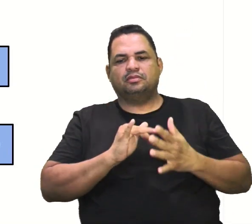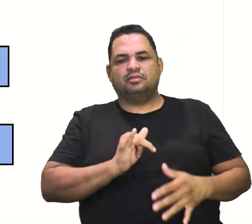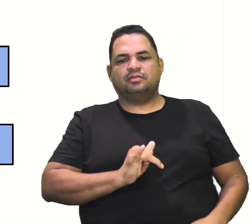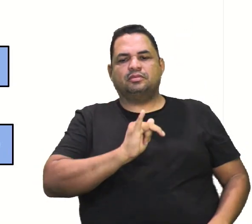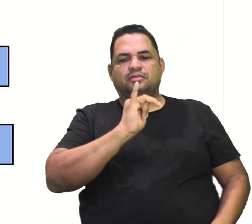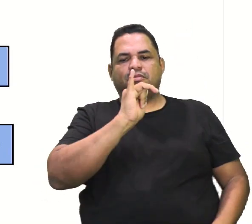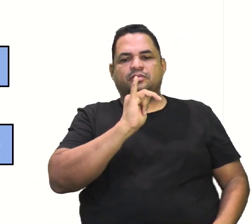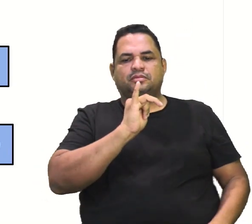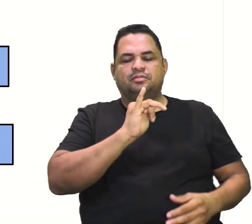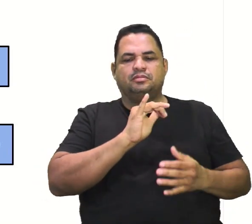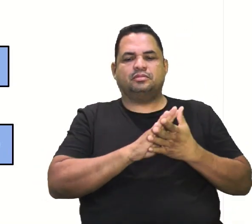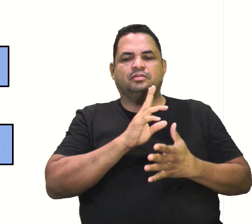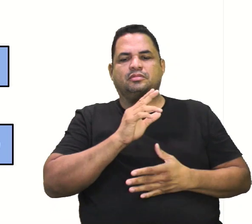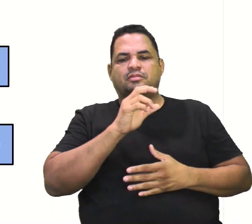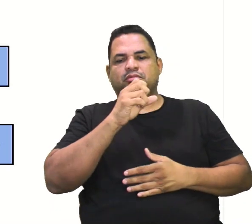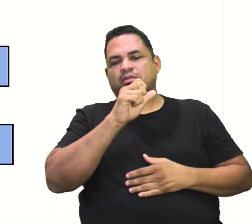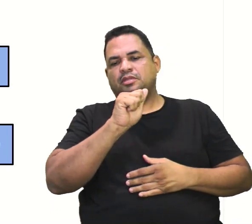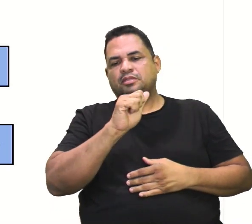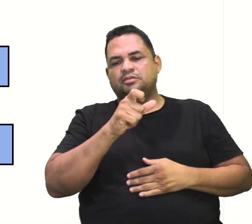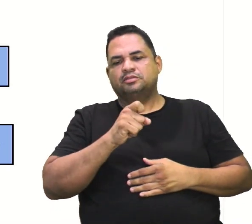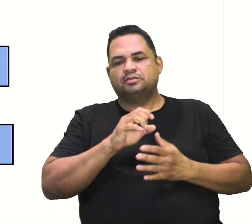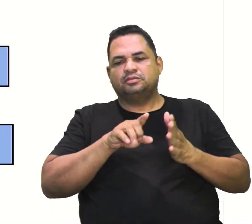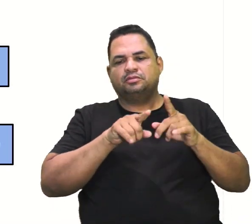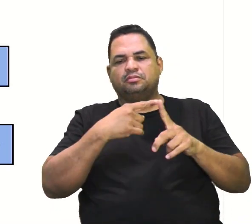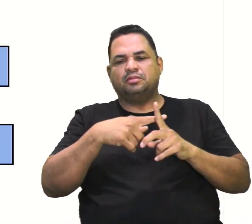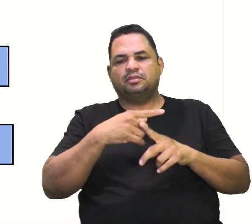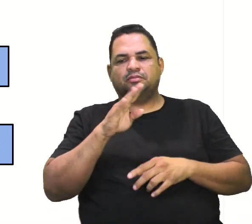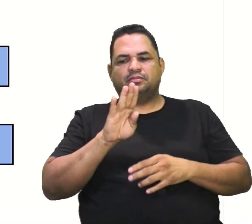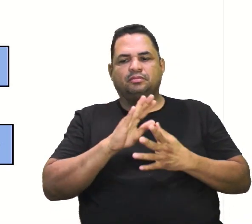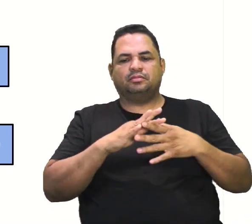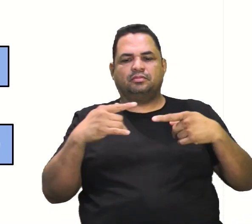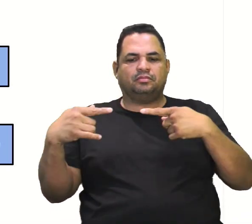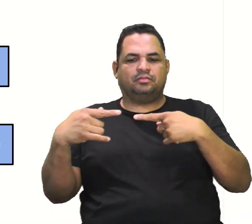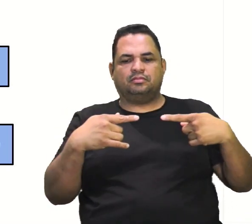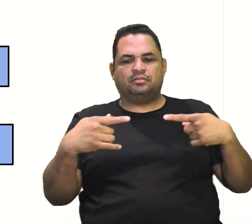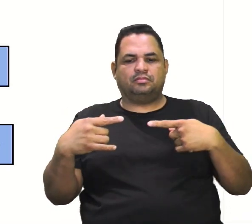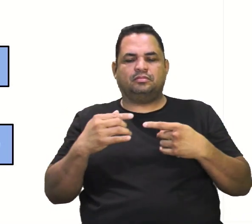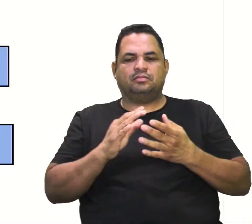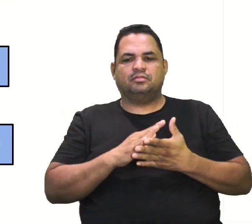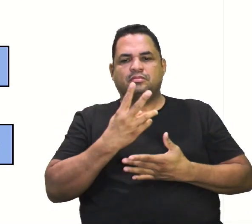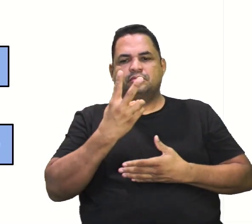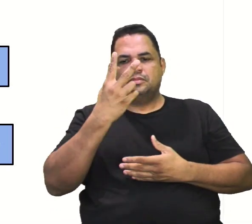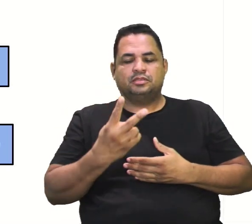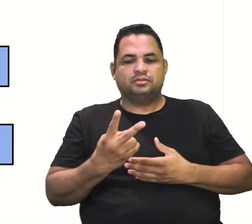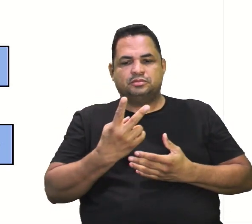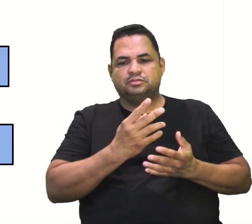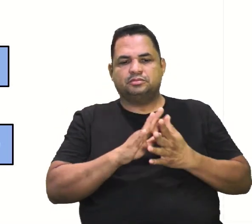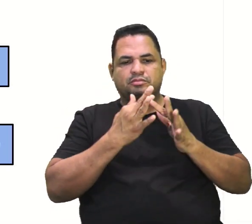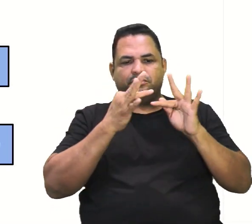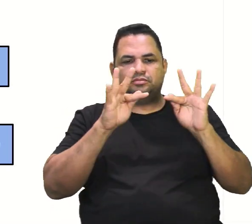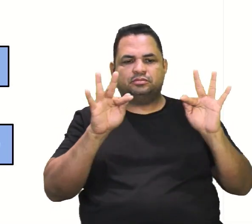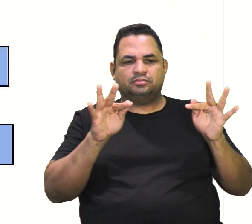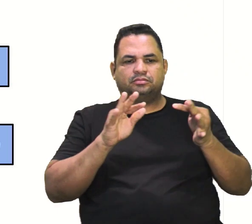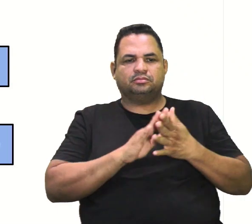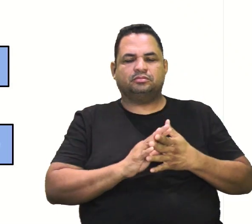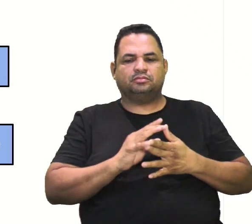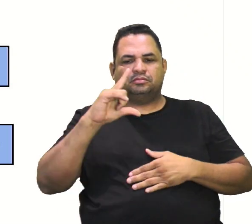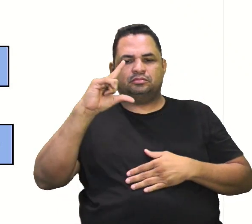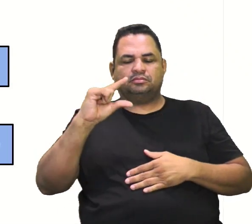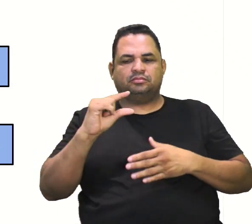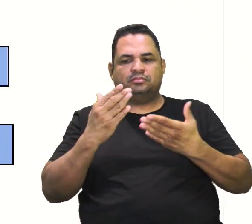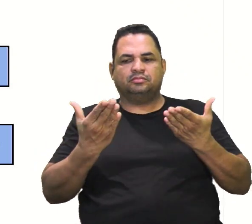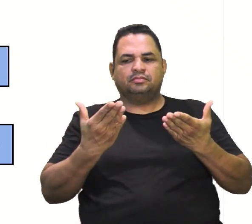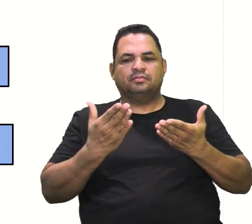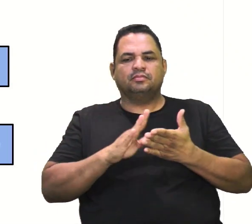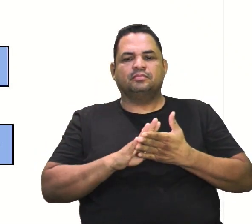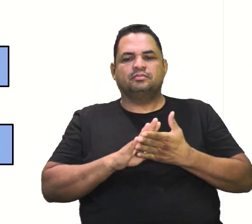a ax mais b. E qual a correlação que existe entre a geral e a reduzida? Muito simples. A reduzida nada mais é